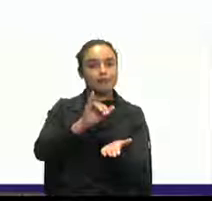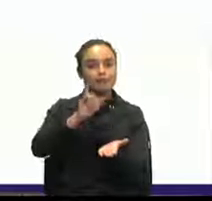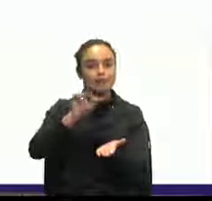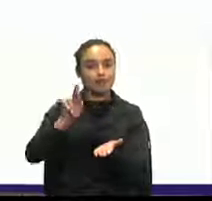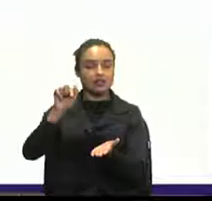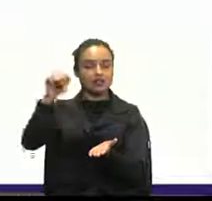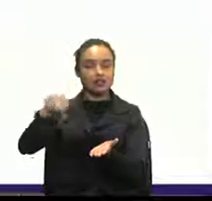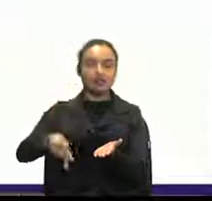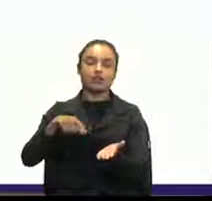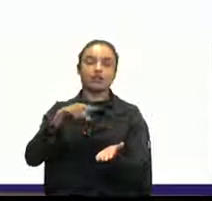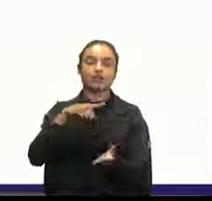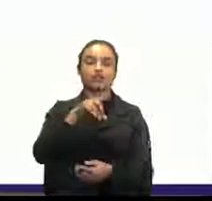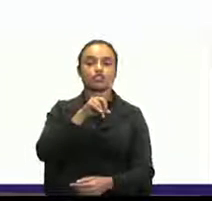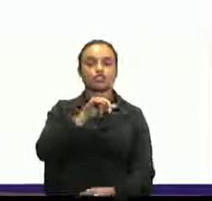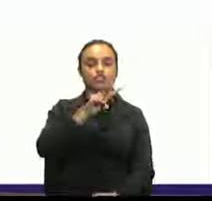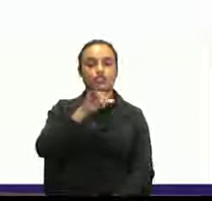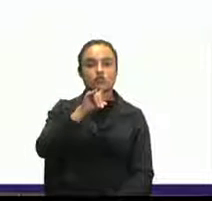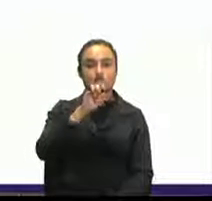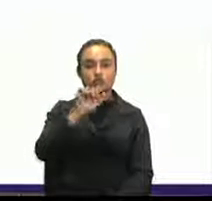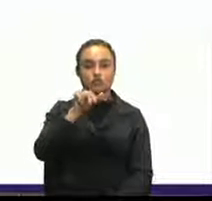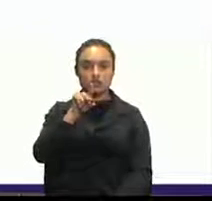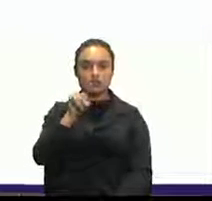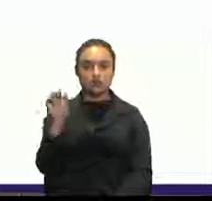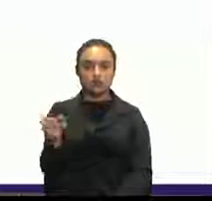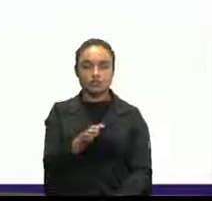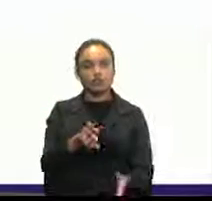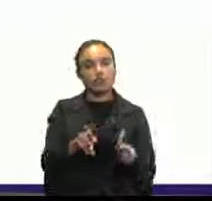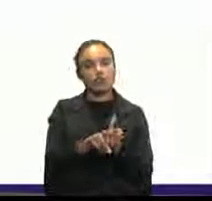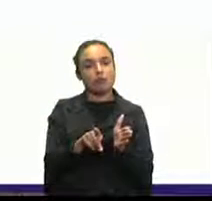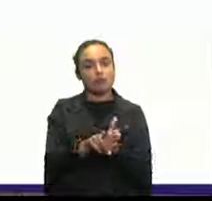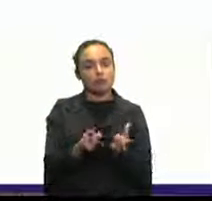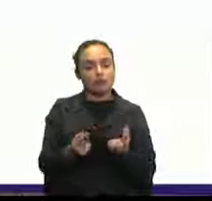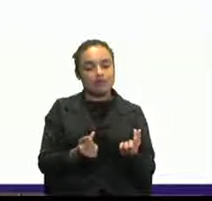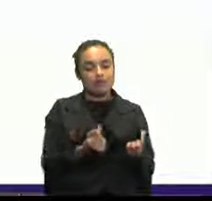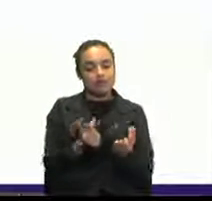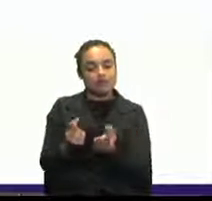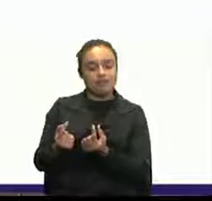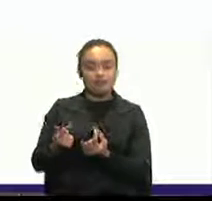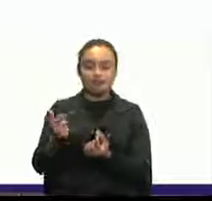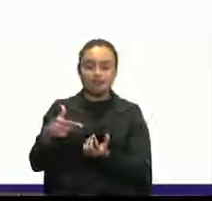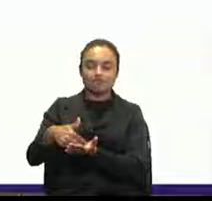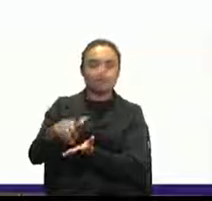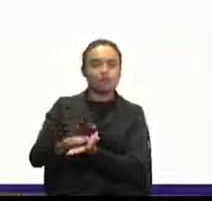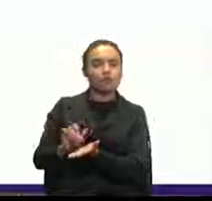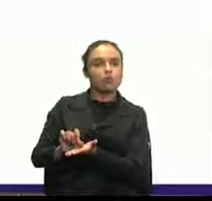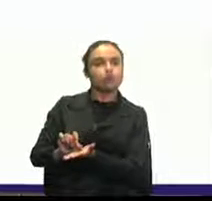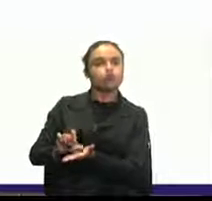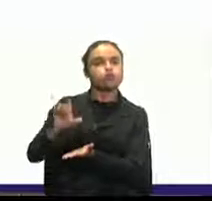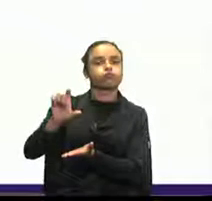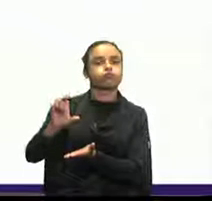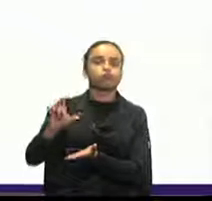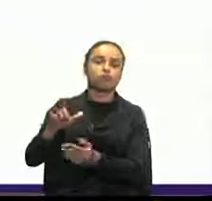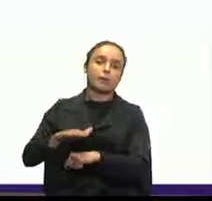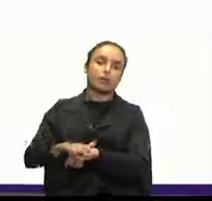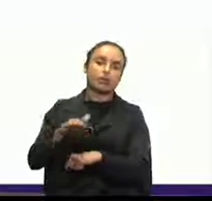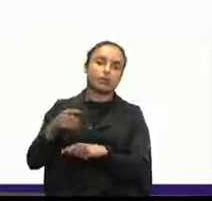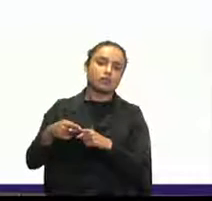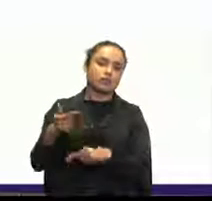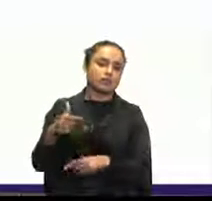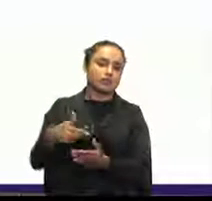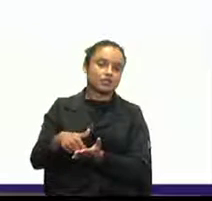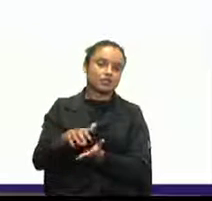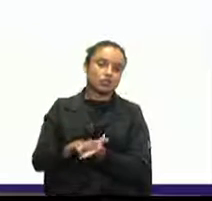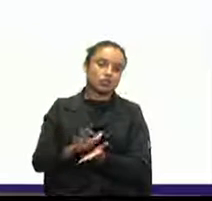dividendos e juros sobre o capital próprio já não vou ter essa tributação aí você vai receber um valor maior porque não é tributado ou pode uma